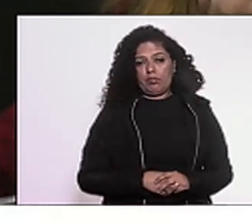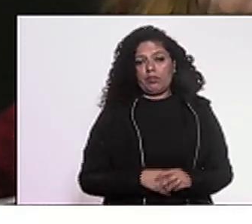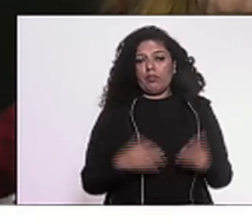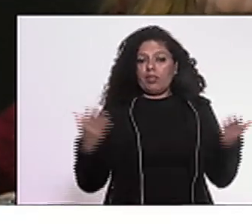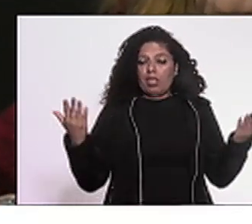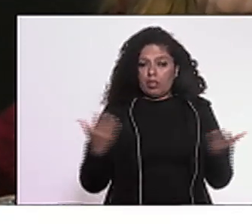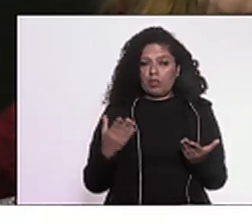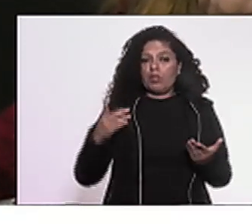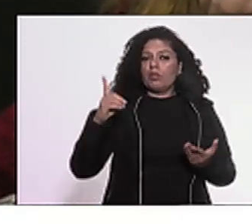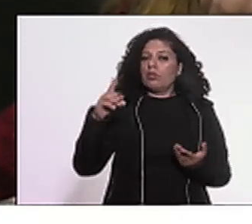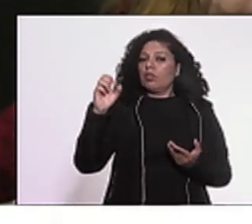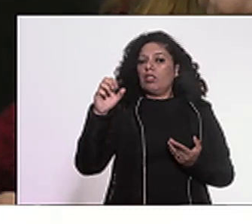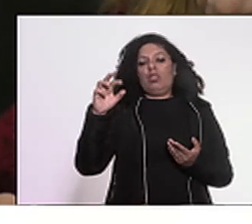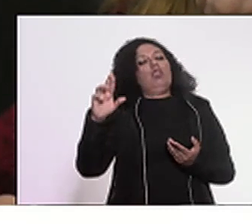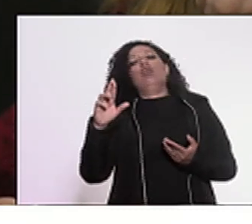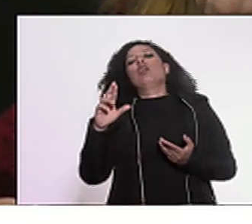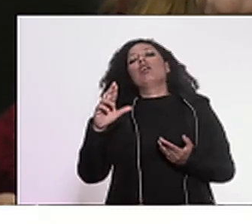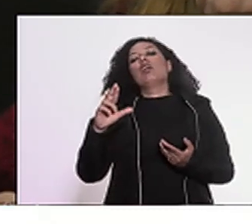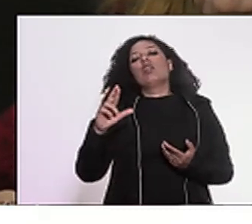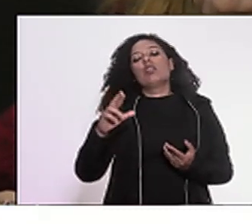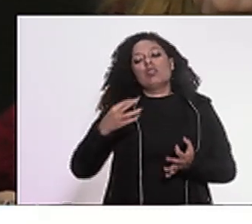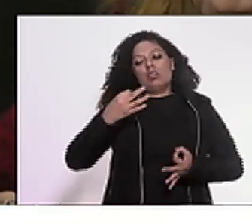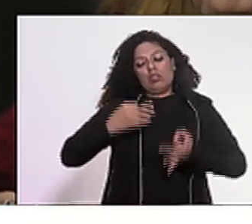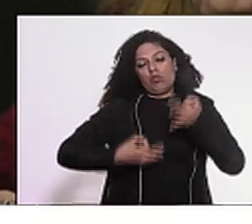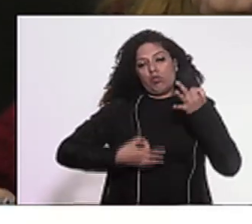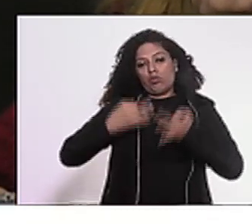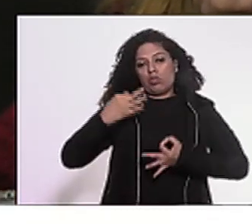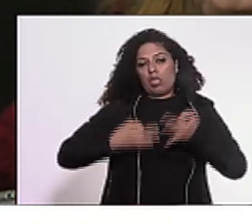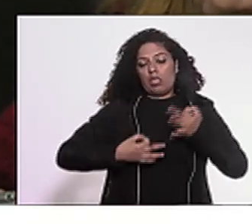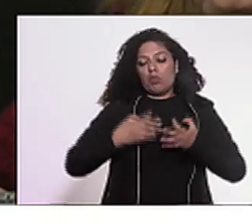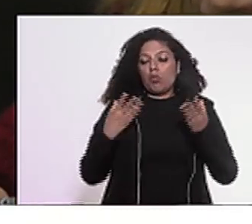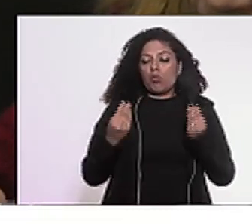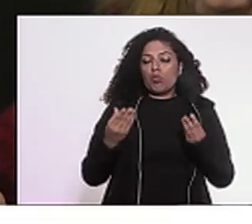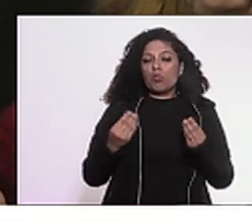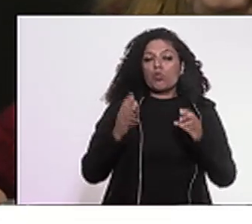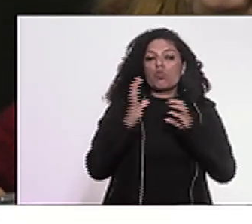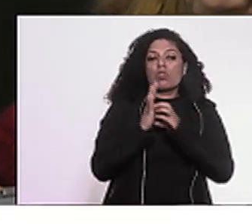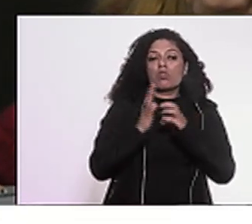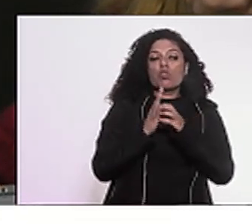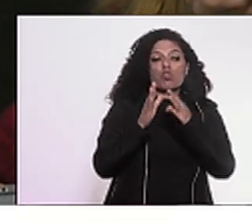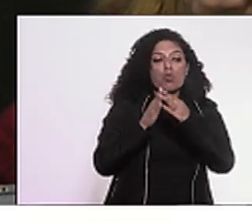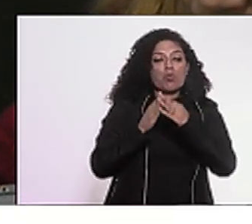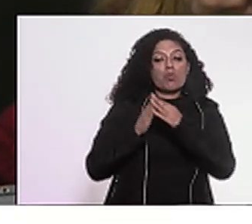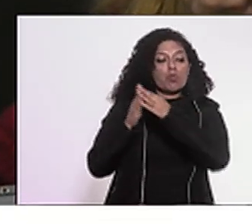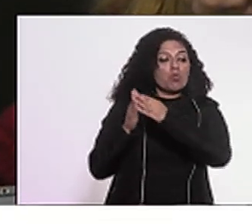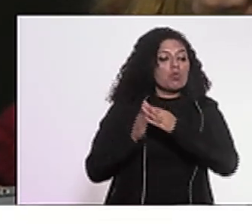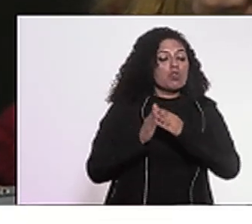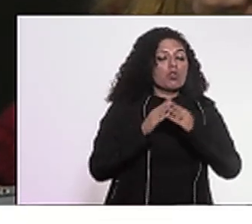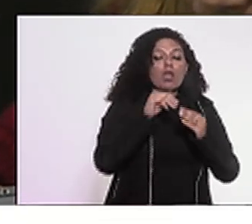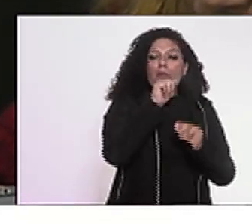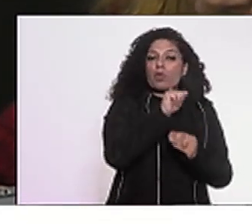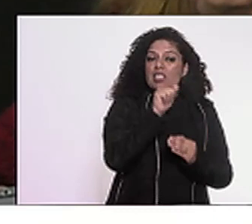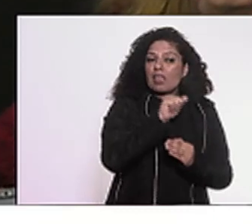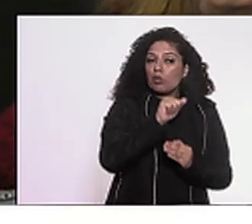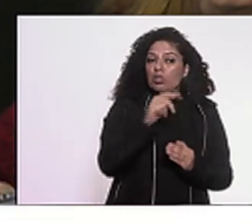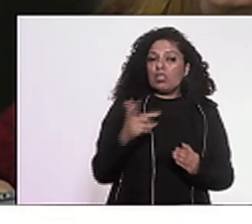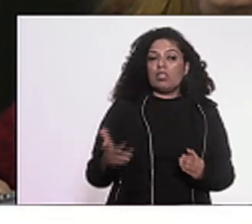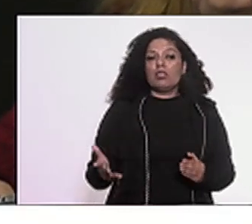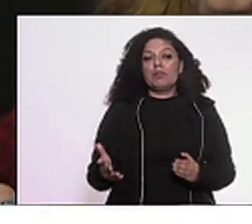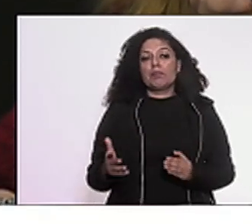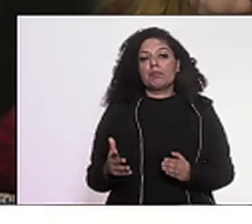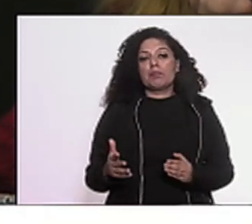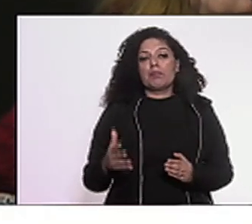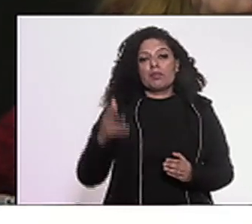sendo enxugado, os servidores pedindo aposentadoria. Recentemente tivemos